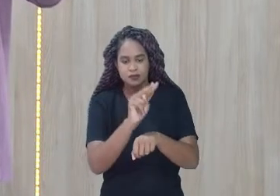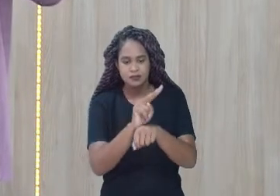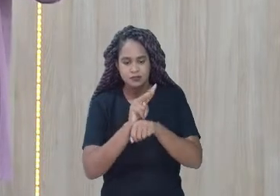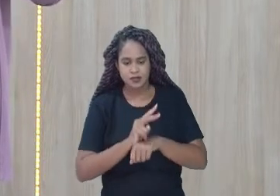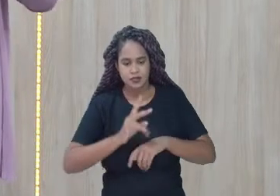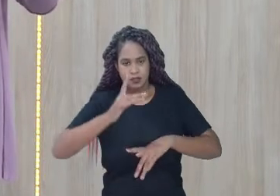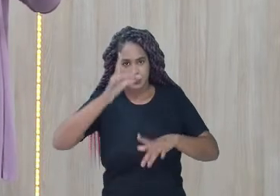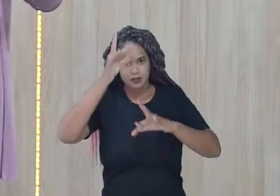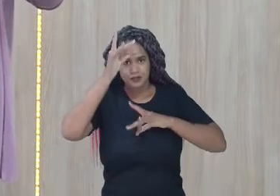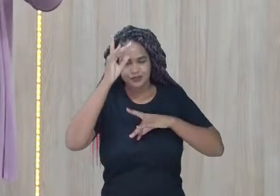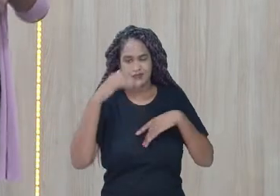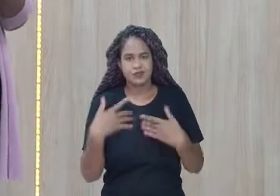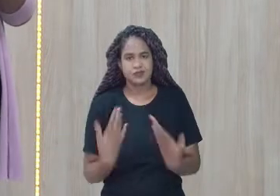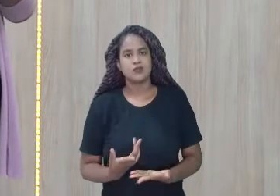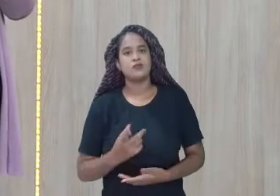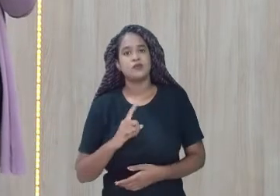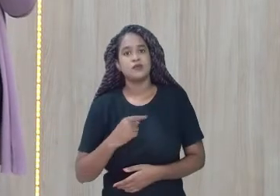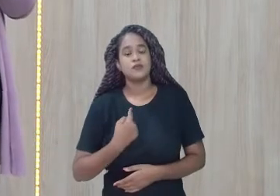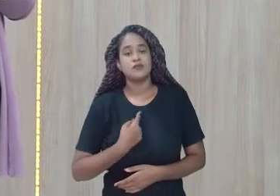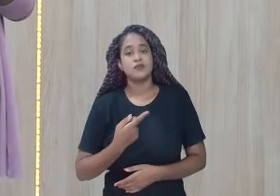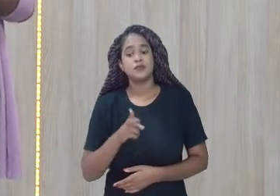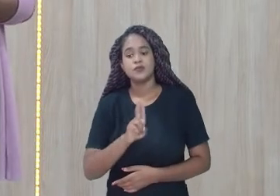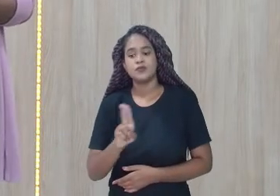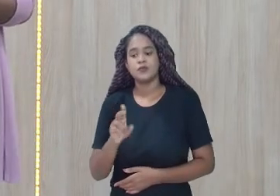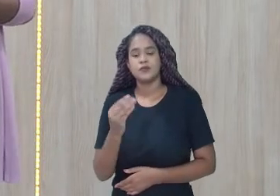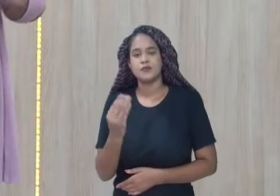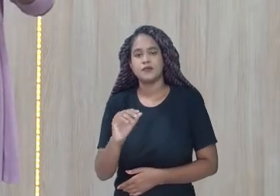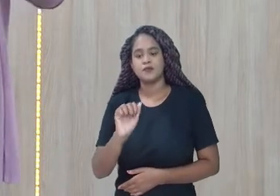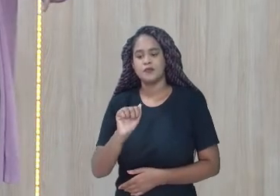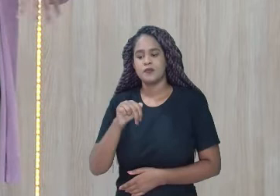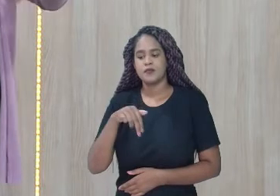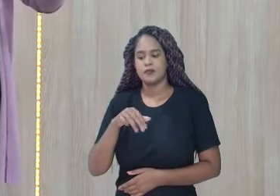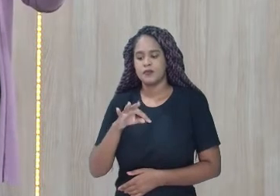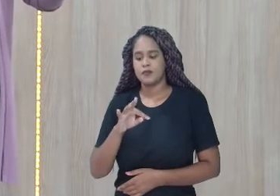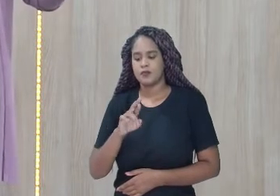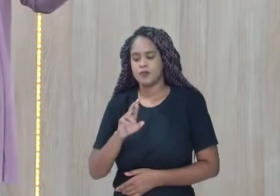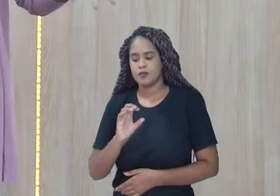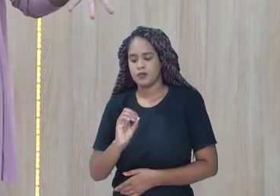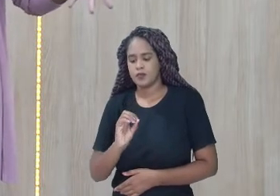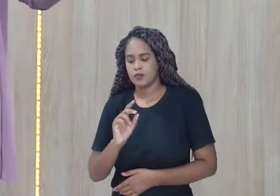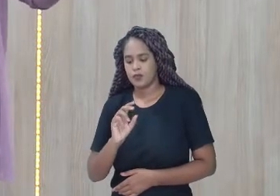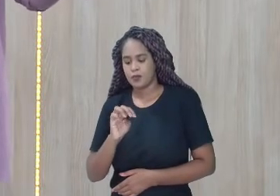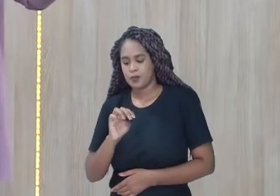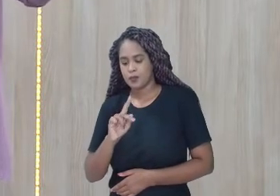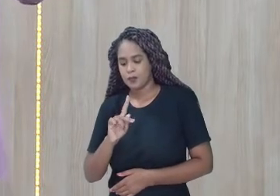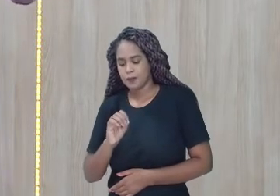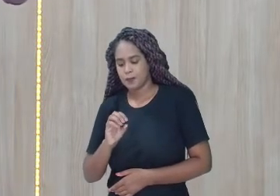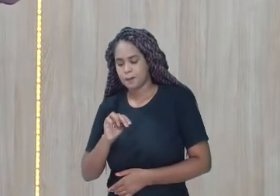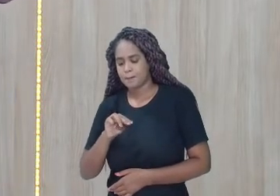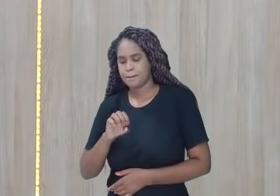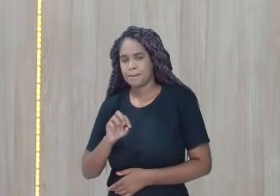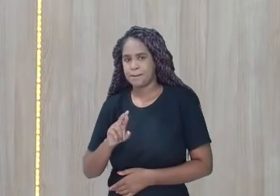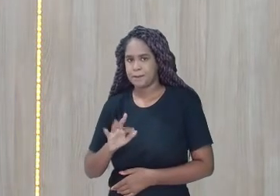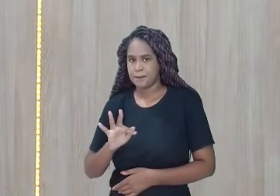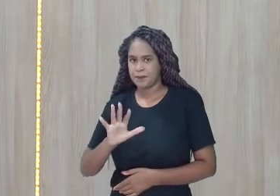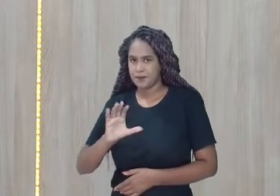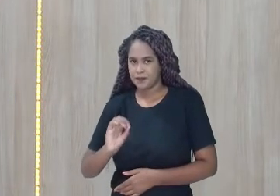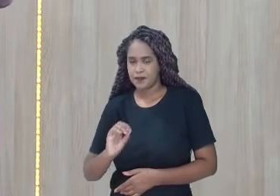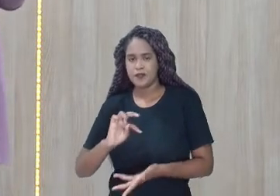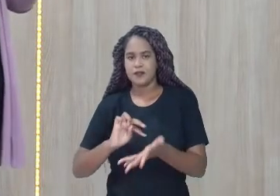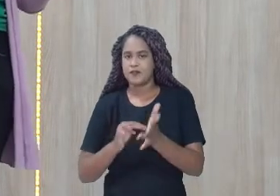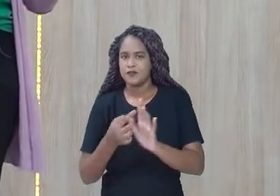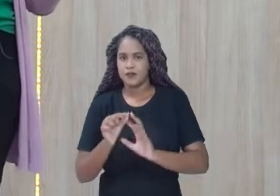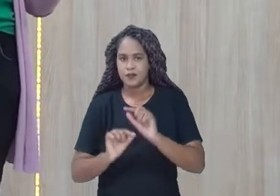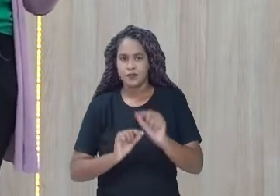diz que esse processo é um processo antropomórfico, quando eu transformo um ser que é não pensante em um ser